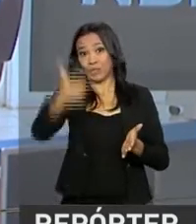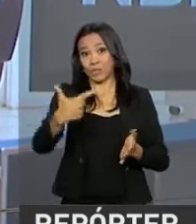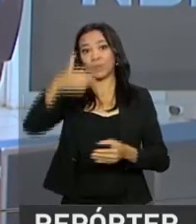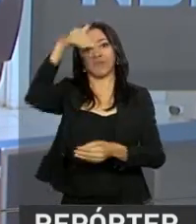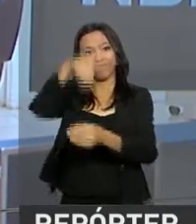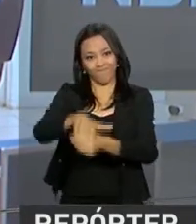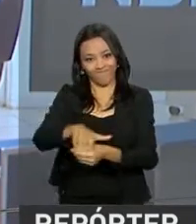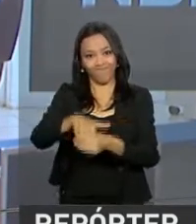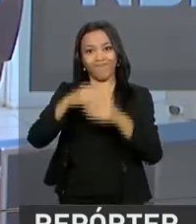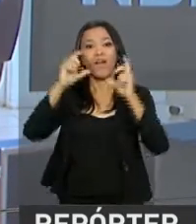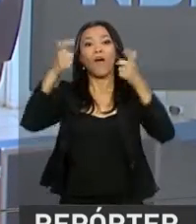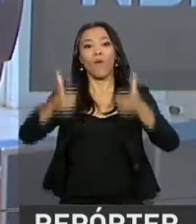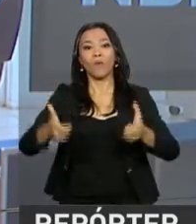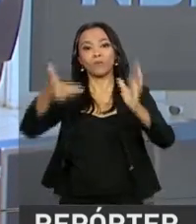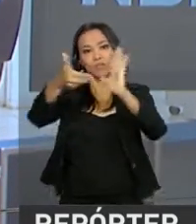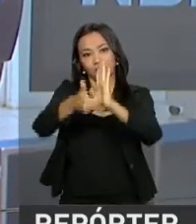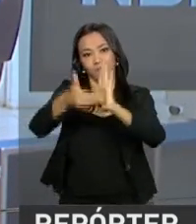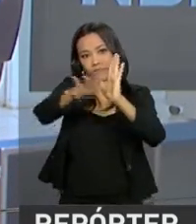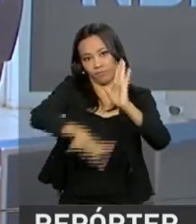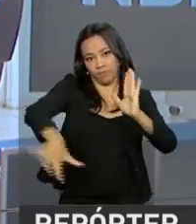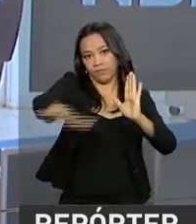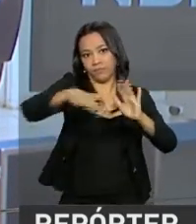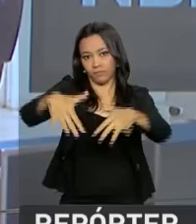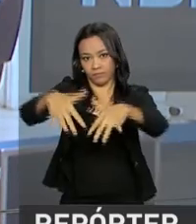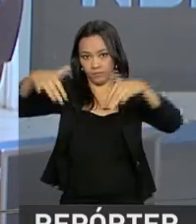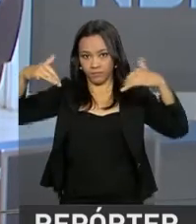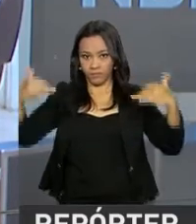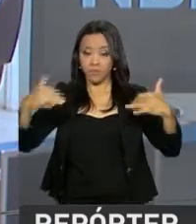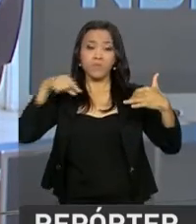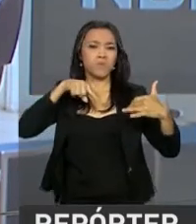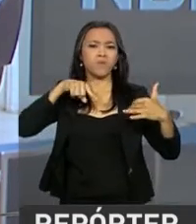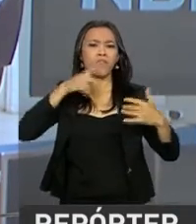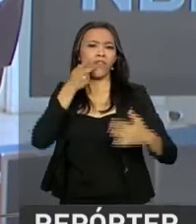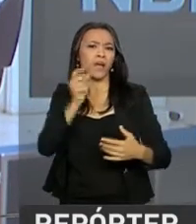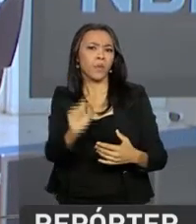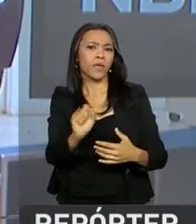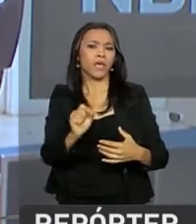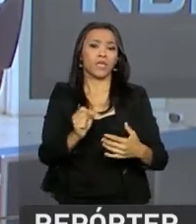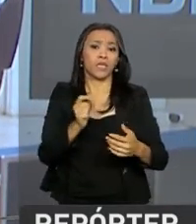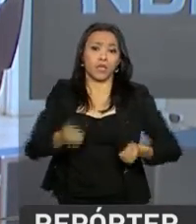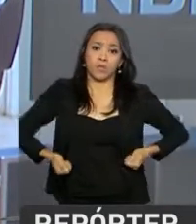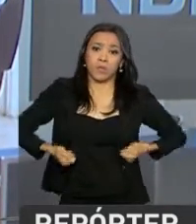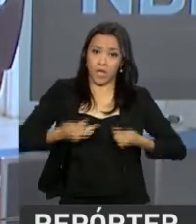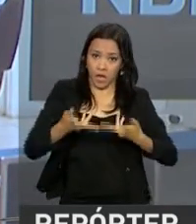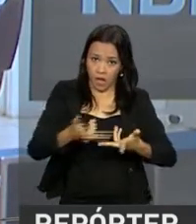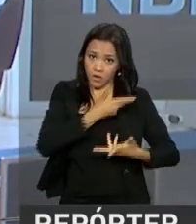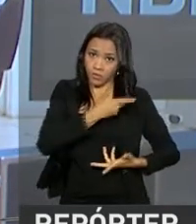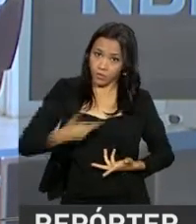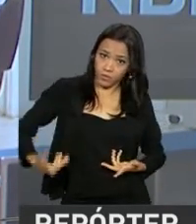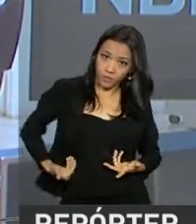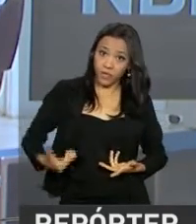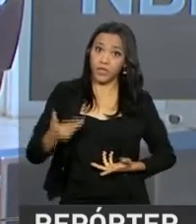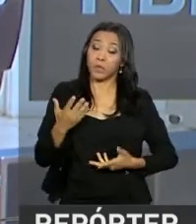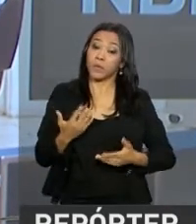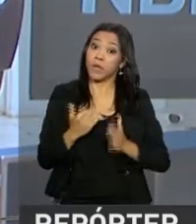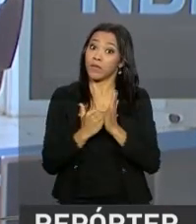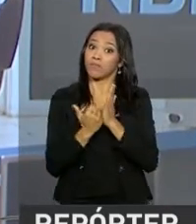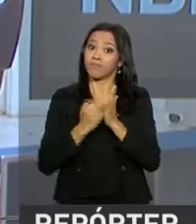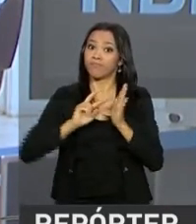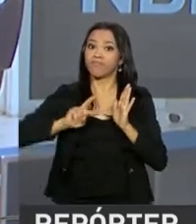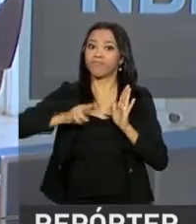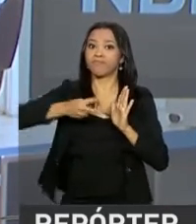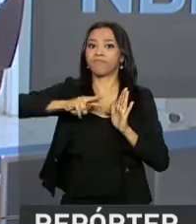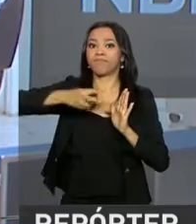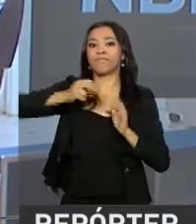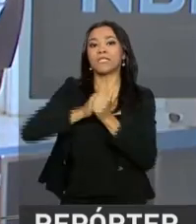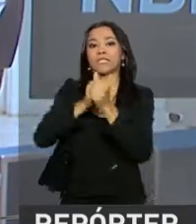votação no plenário da Câmara. A medida estabelece que as despesas da União cresçam no máximo o percentual da